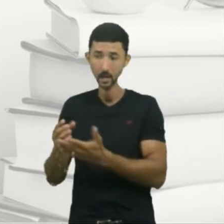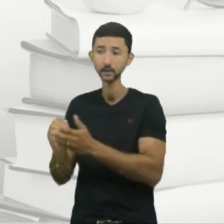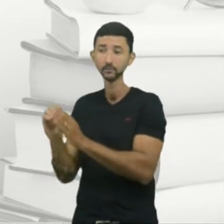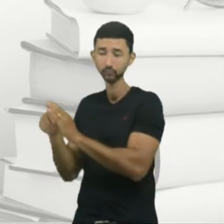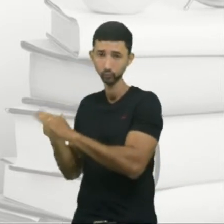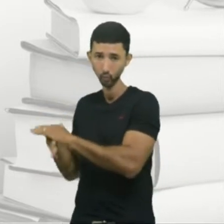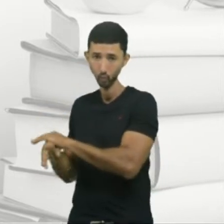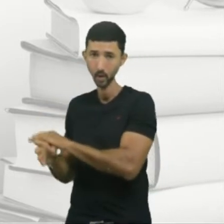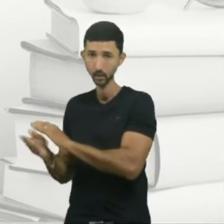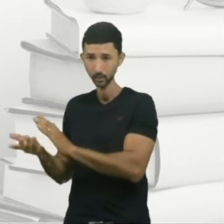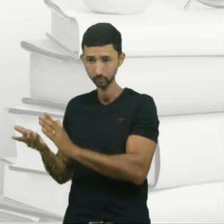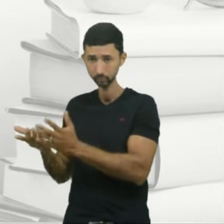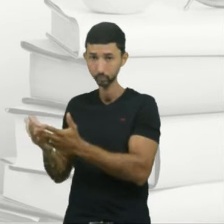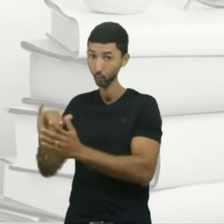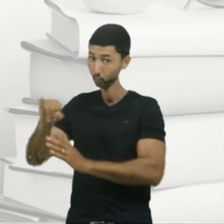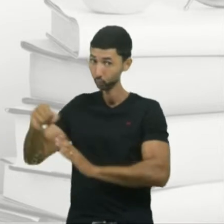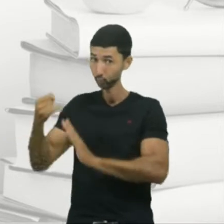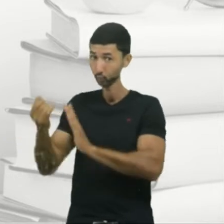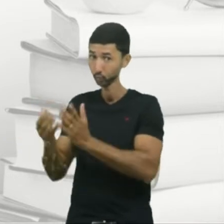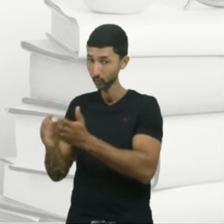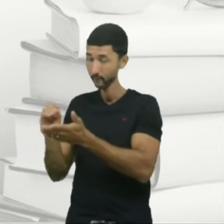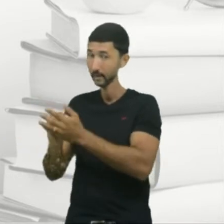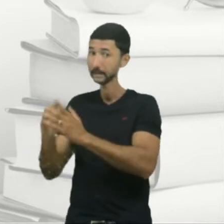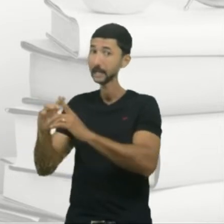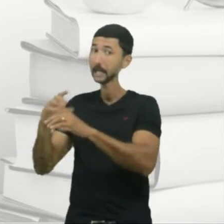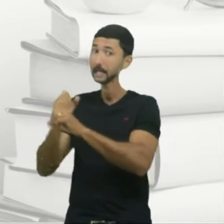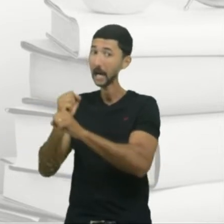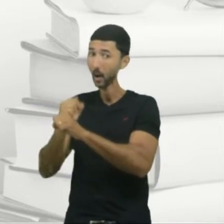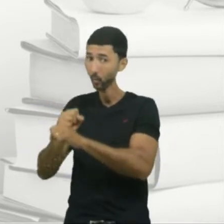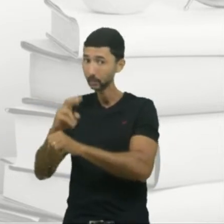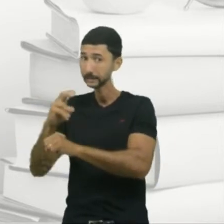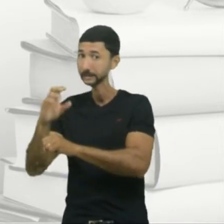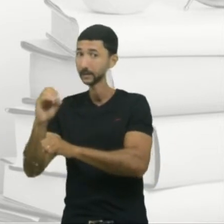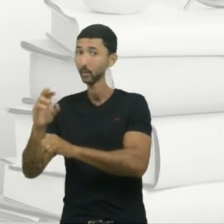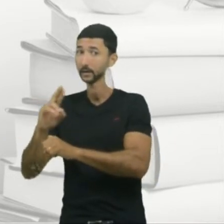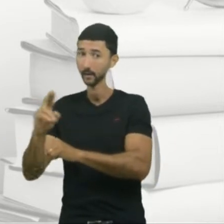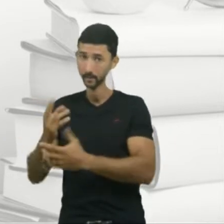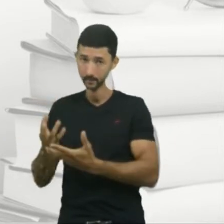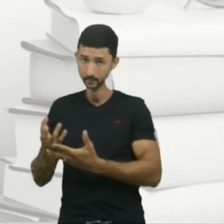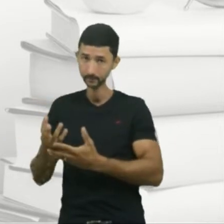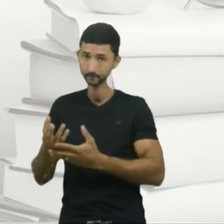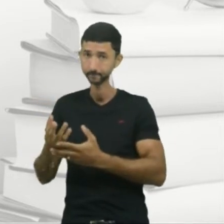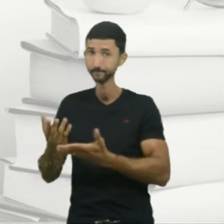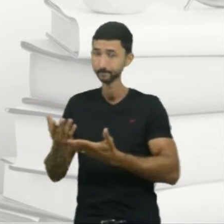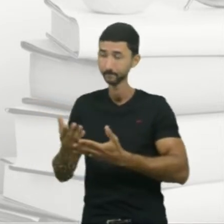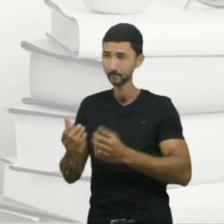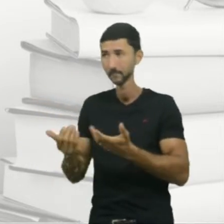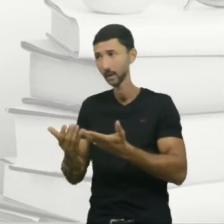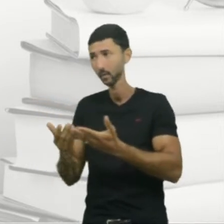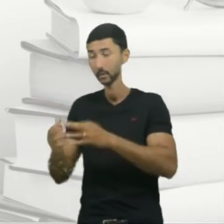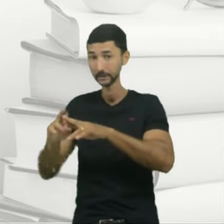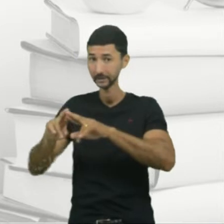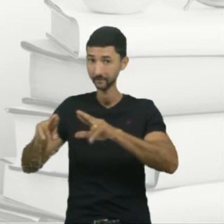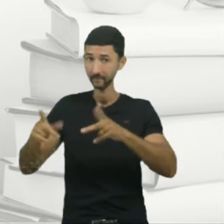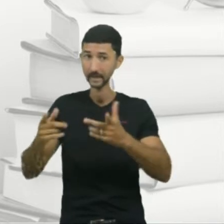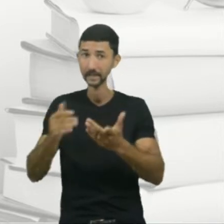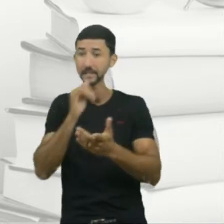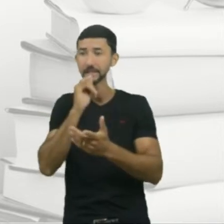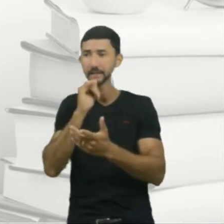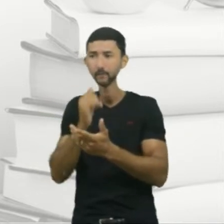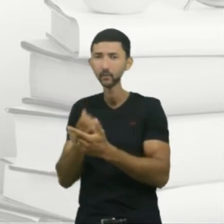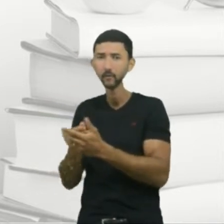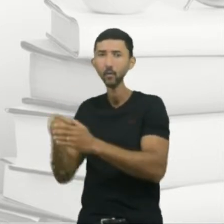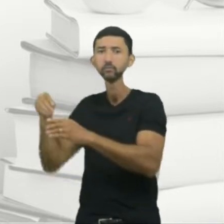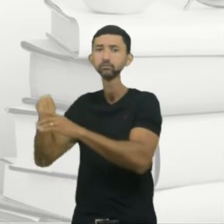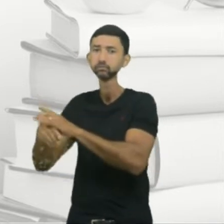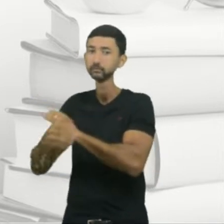tua rentabilidade vai incidir em cima dos R$50, que claro, vai ser diferente se o